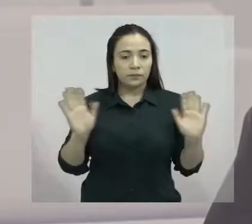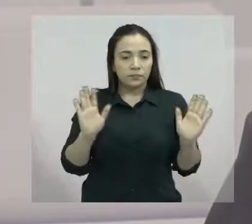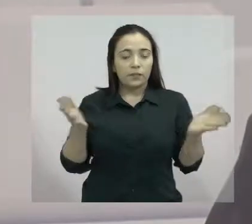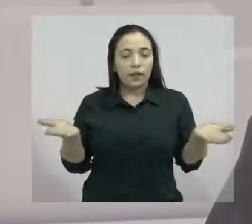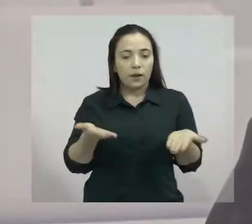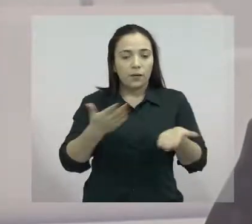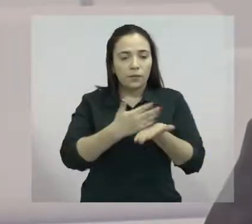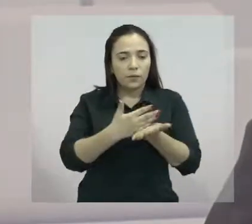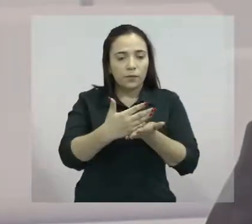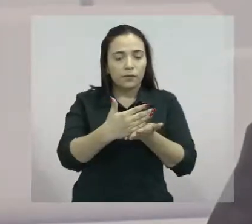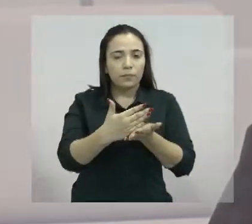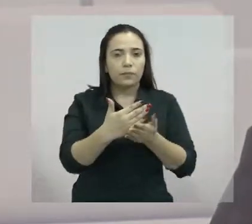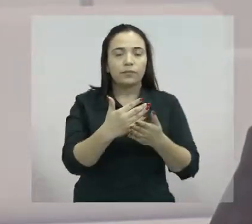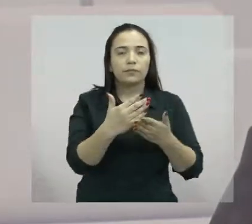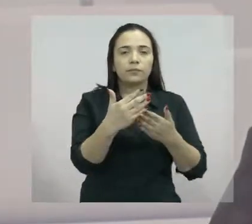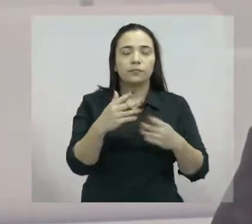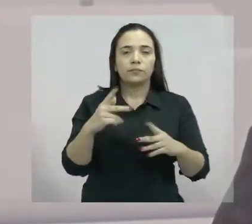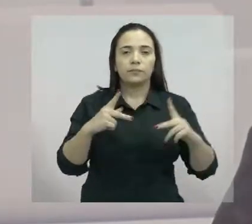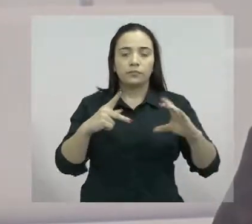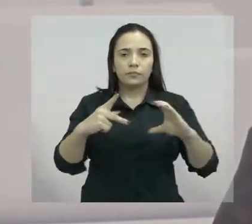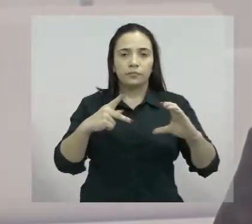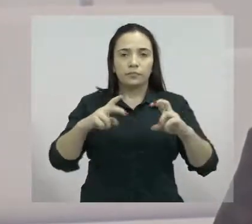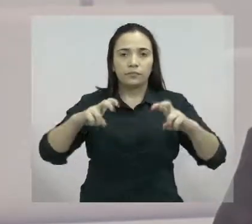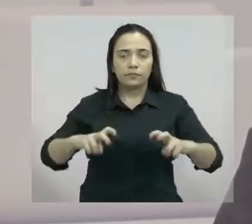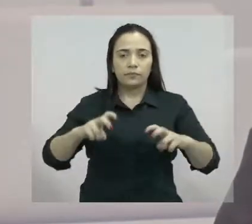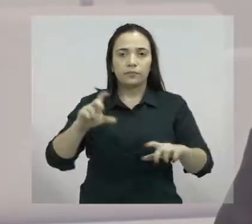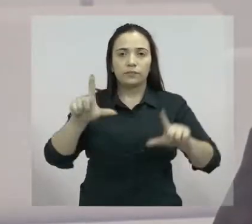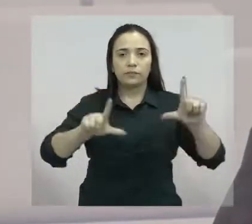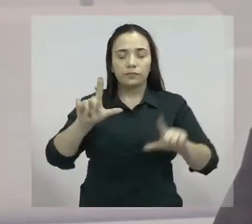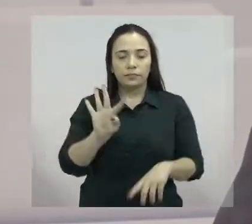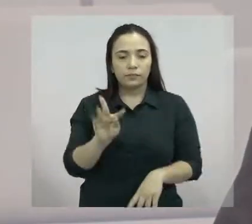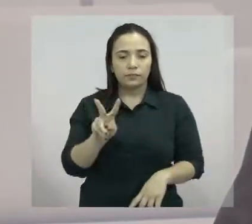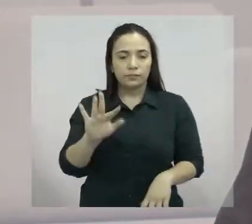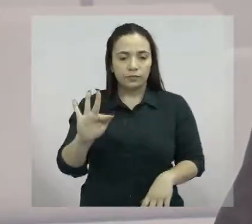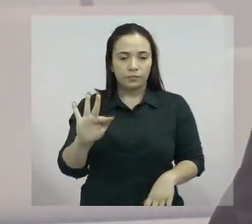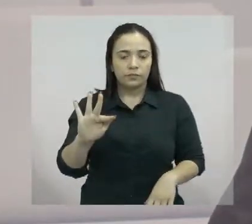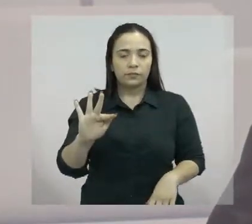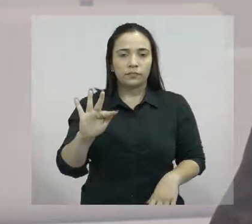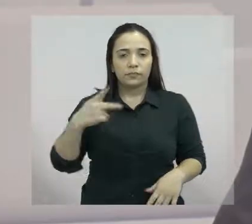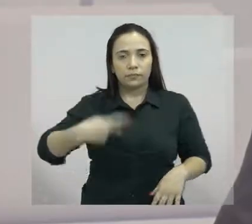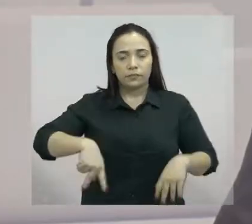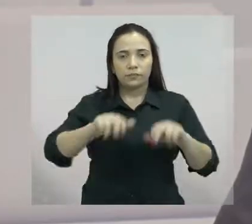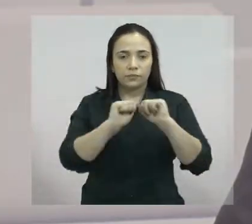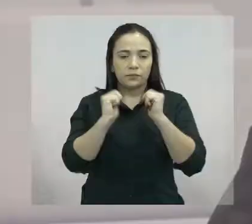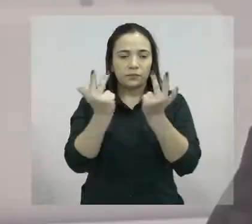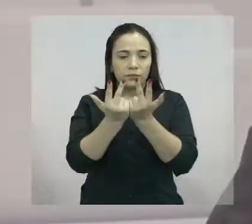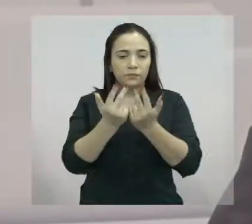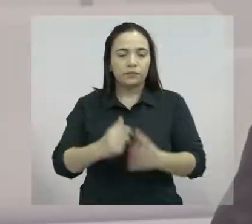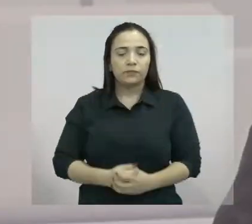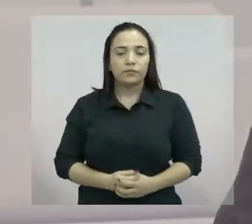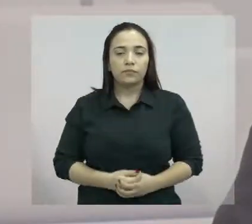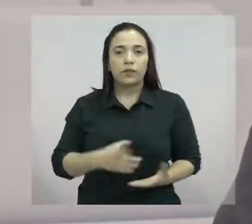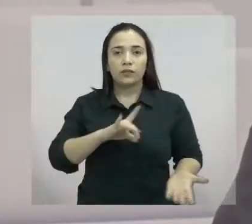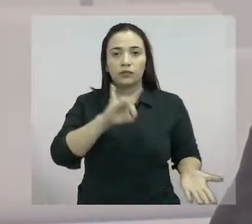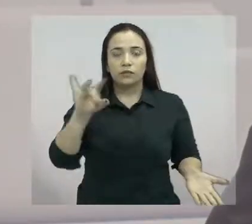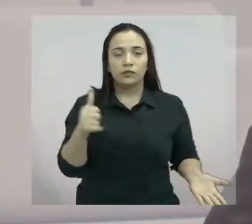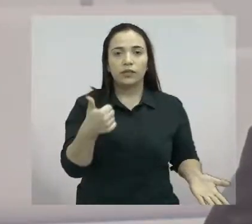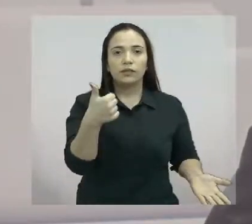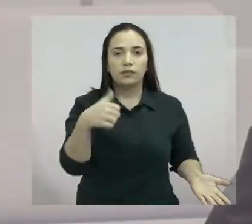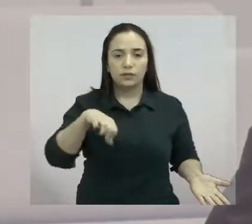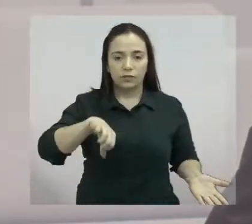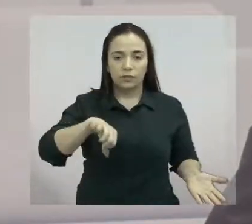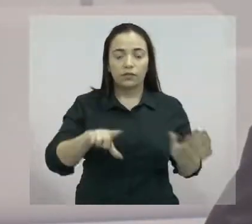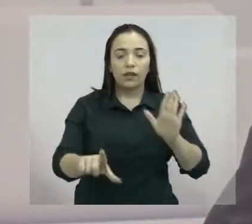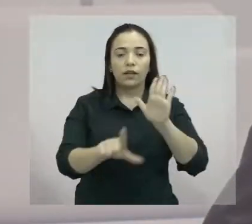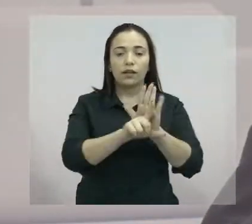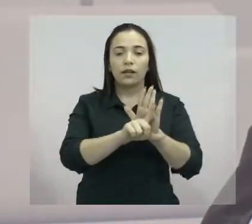Olá, estamos iniciando o plenário da cidade pela TV Fortaleza, a emissora da Câmara Municipal. Dia 19, a